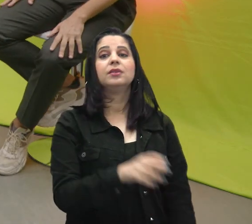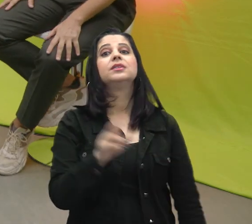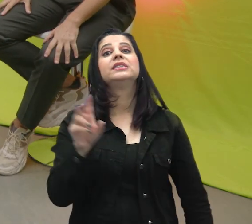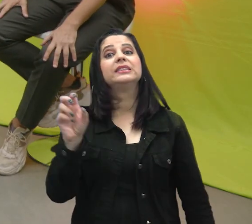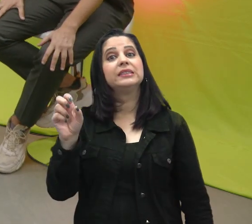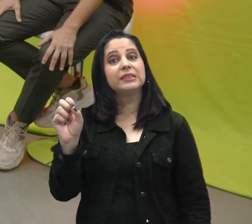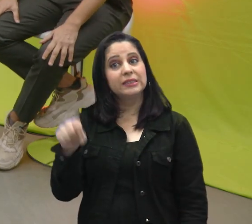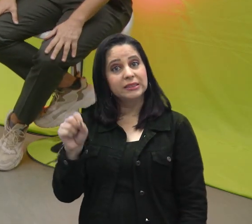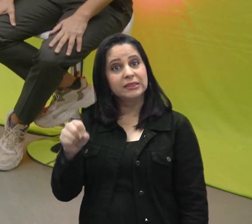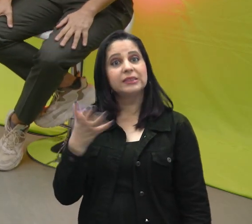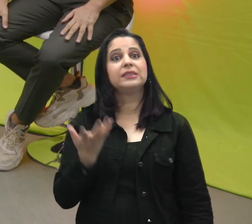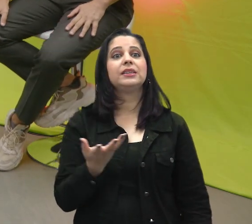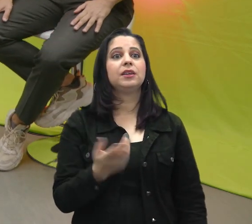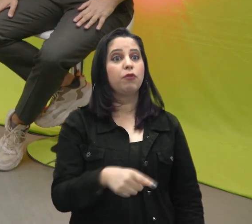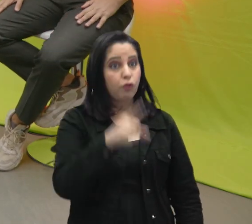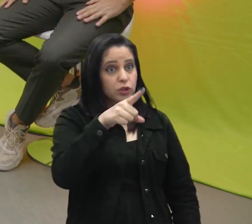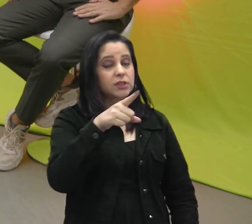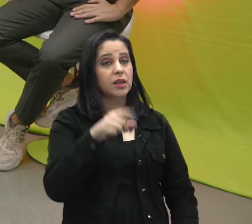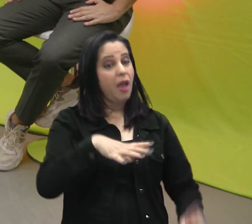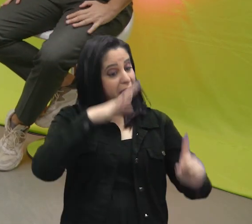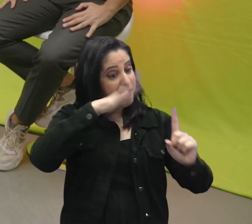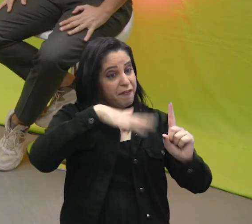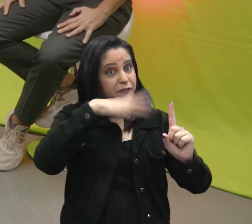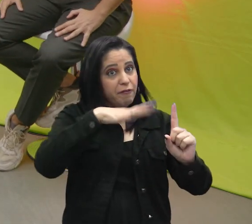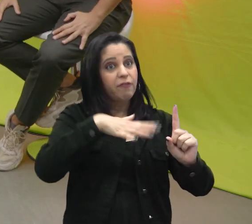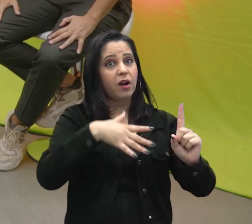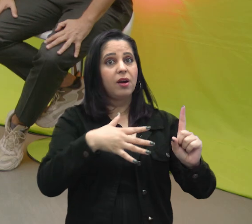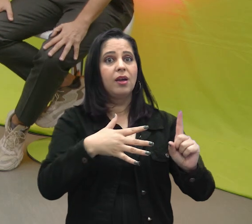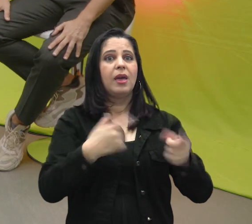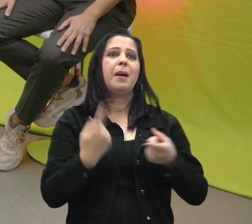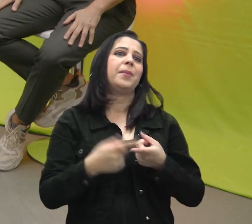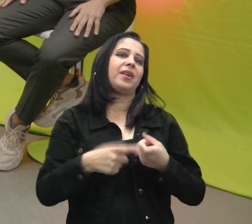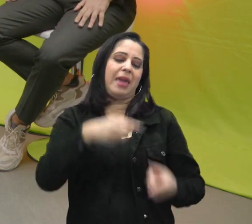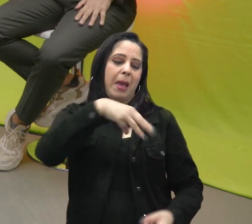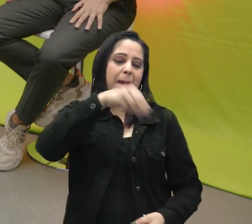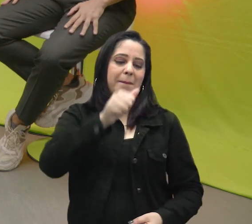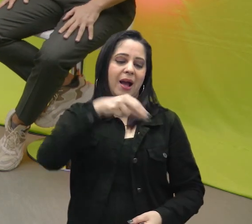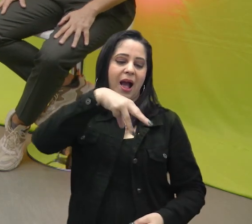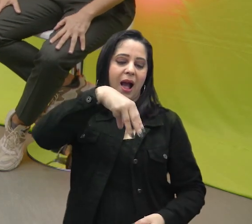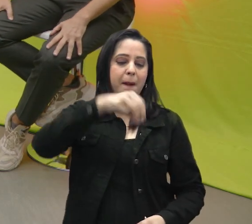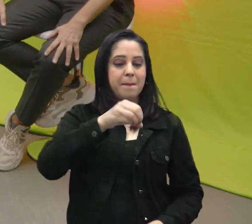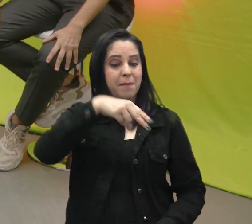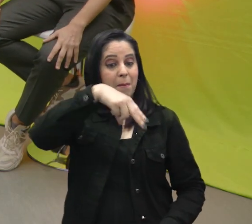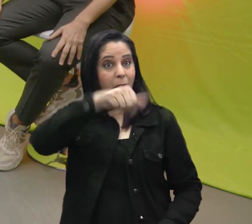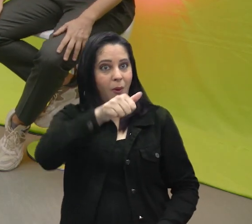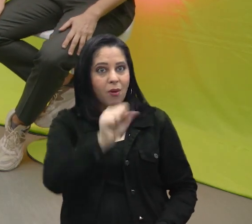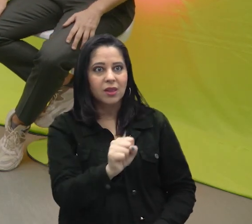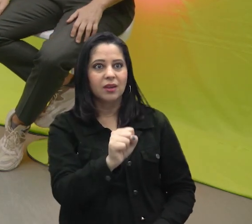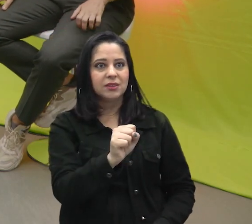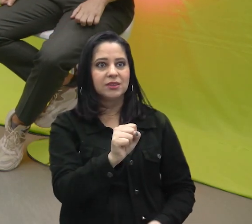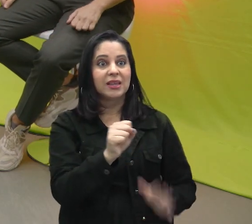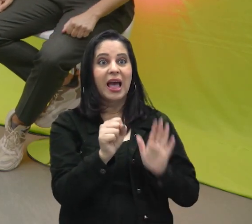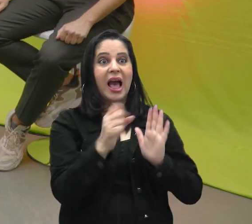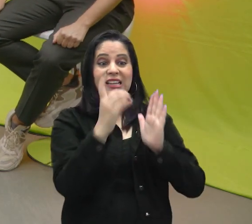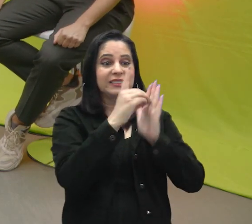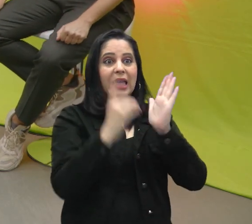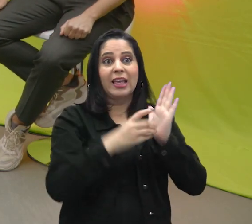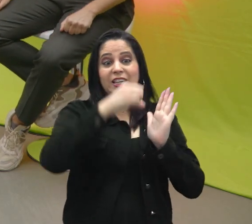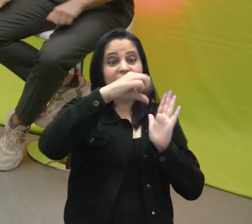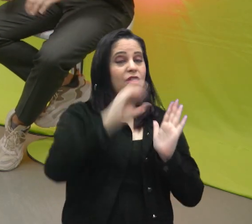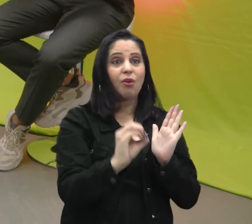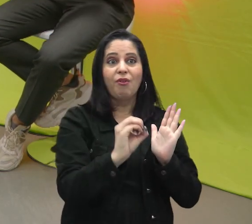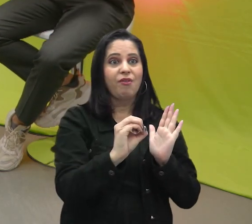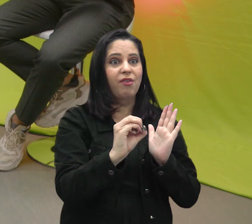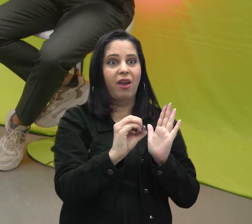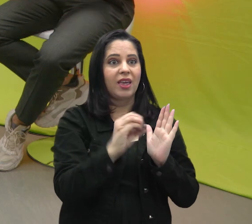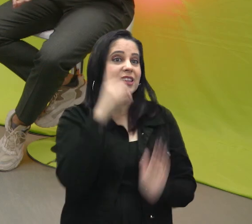ano, né? Como fã, né? Você, muito, né? Cara, quem não é fã, né? Dos anos 90, né? Aos domingos assistia. Como é que foi essa relação